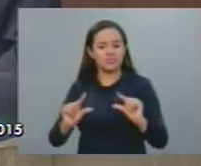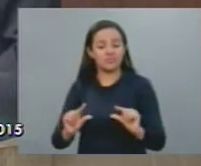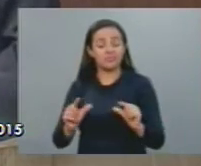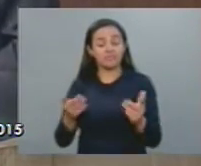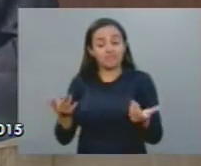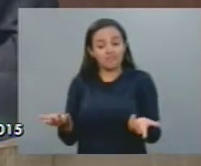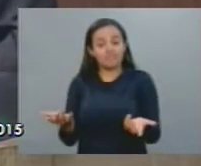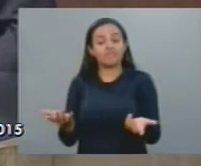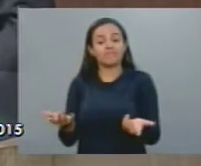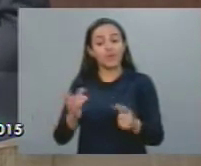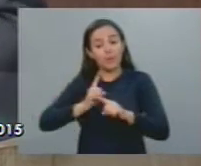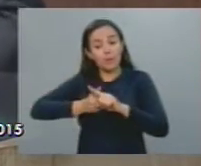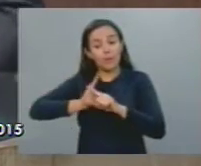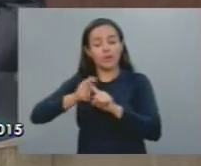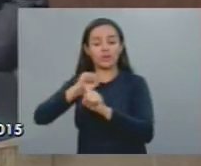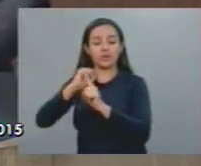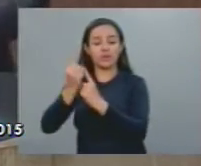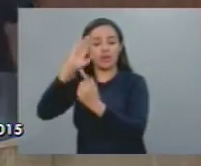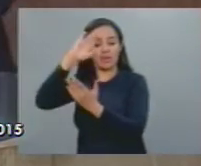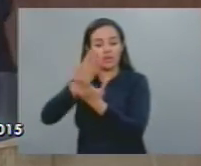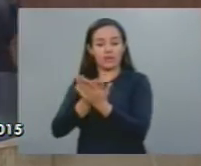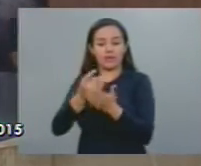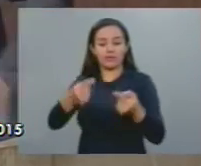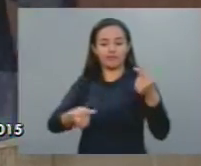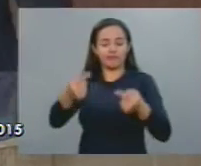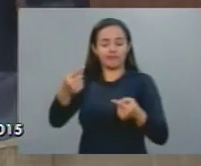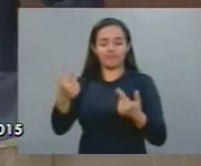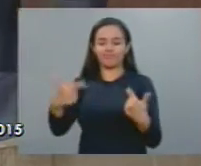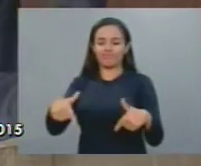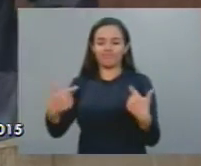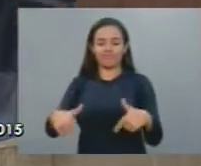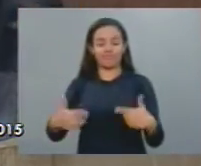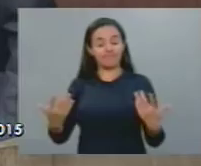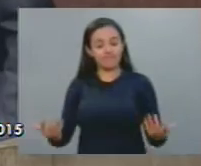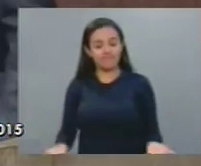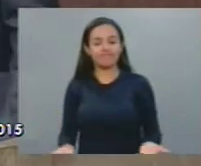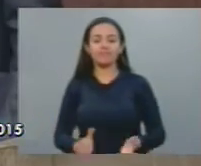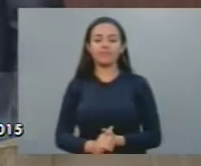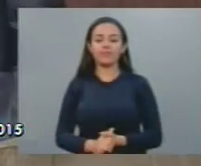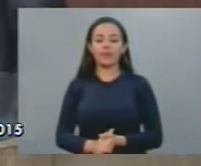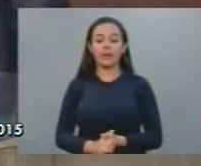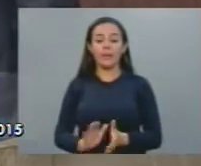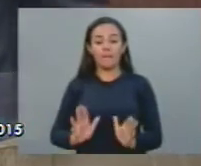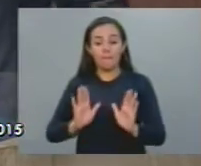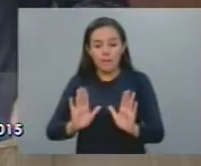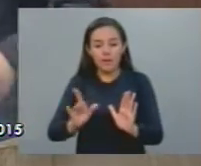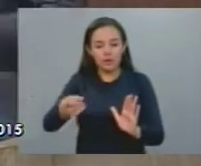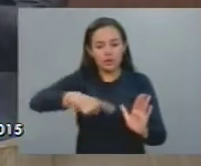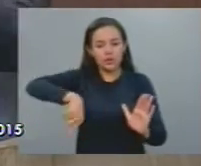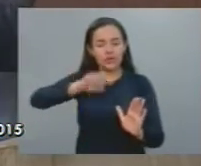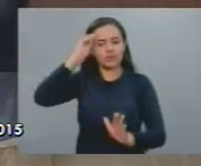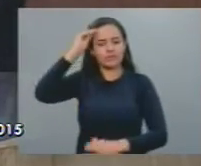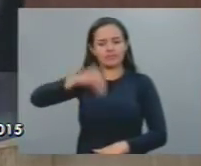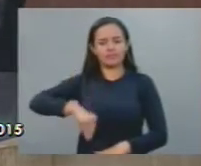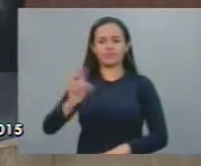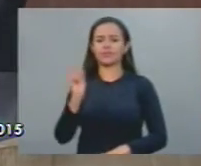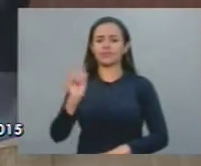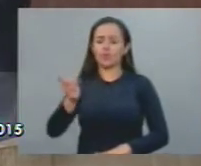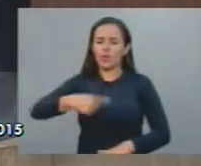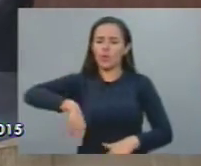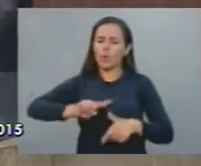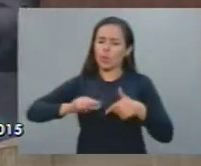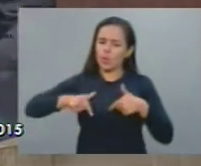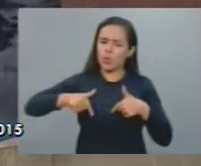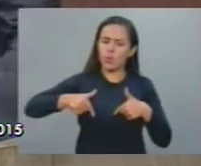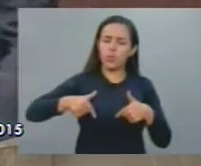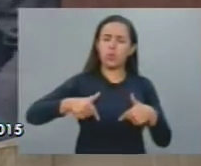difícil e nós precisamos demonstrar, e é esse o mandato que nós recebemos, quais são